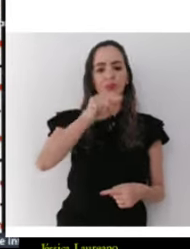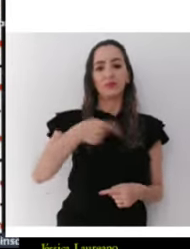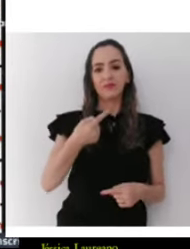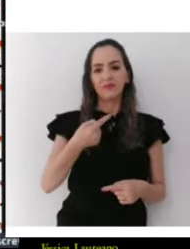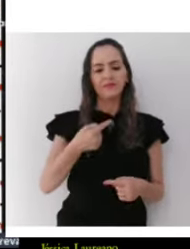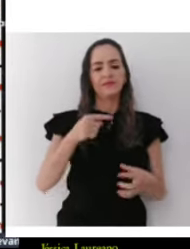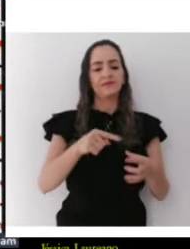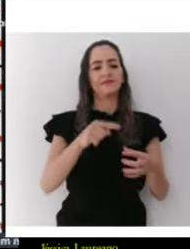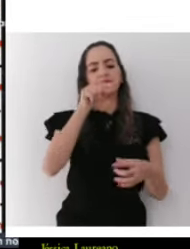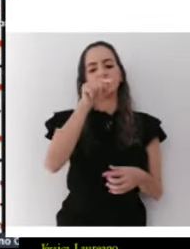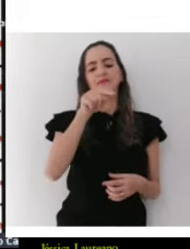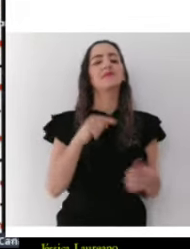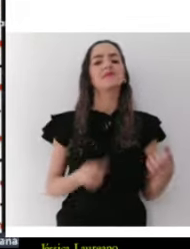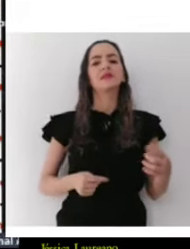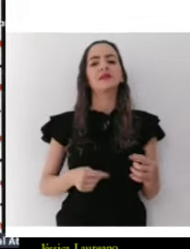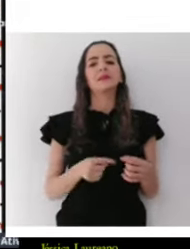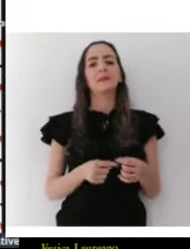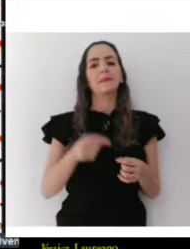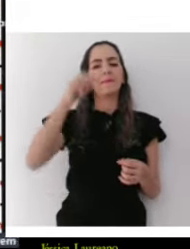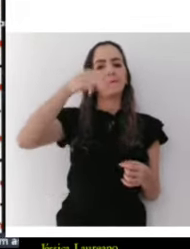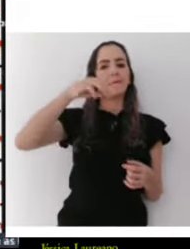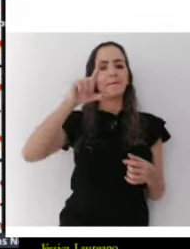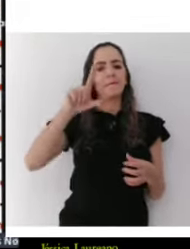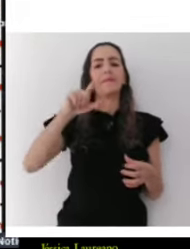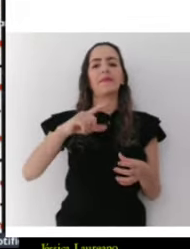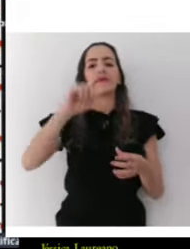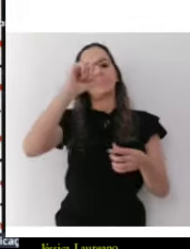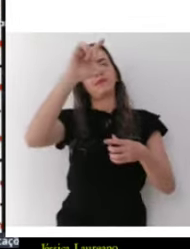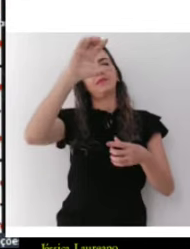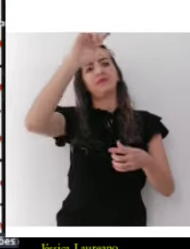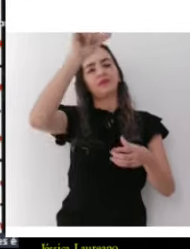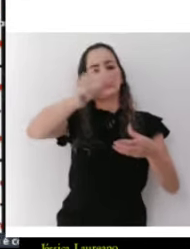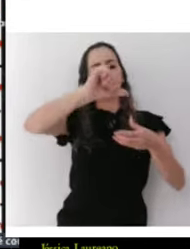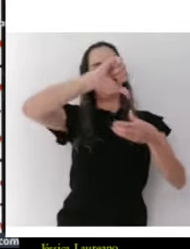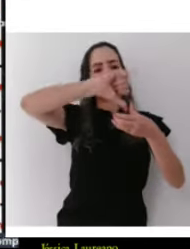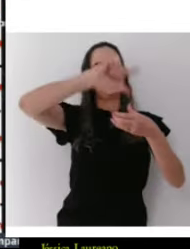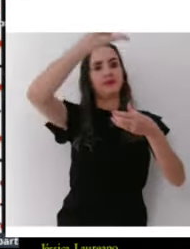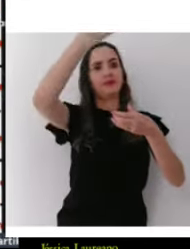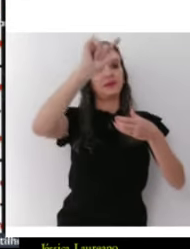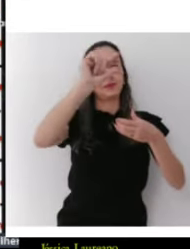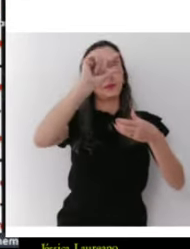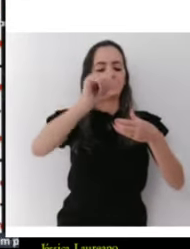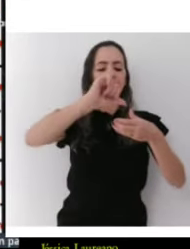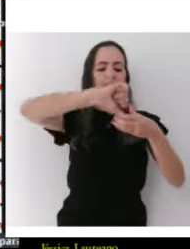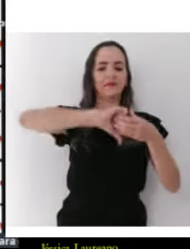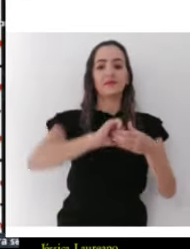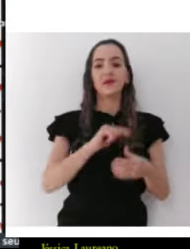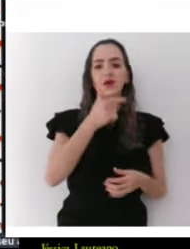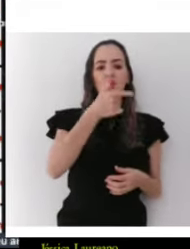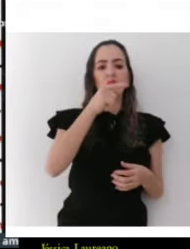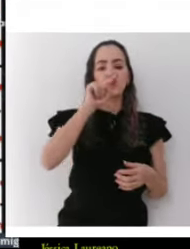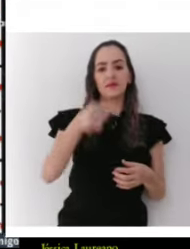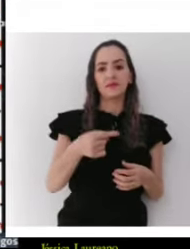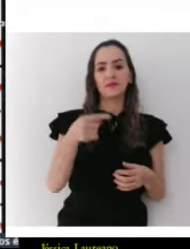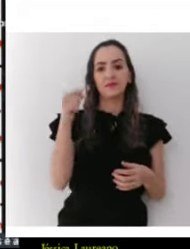ml, eu boto 200 aqui dentro. 2.000 que tira 200, falta quantos ainda para encher? 1.800. Circula